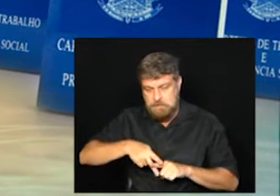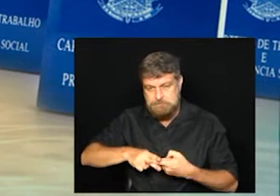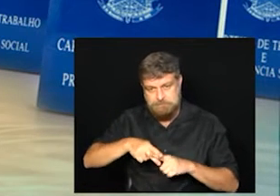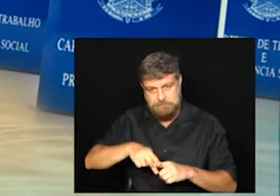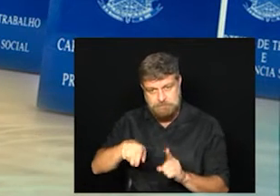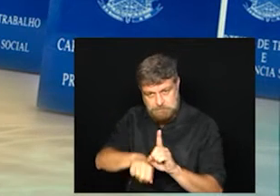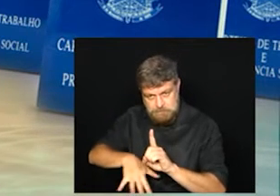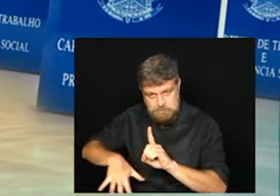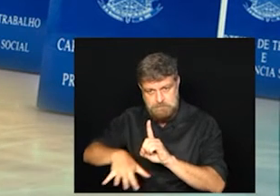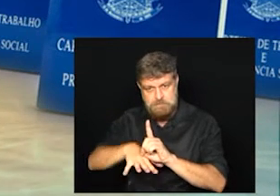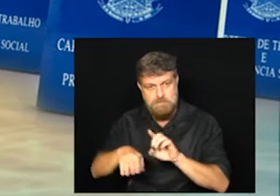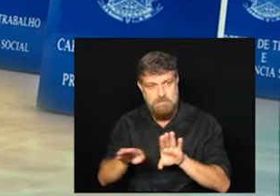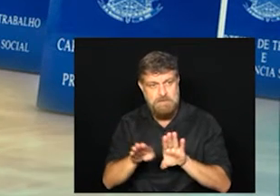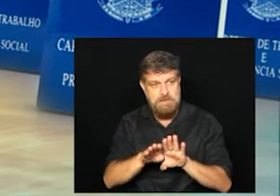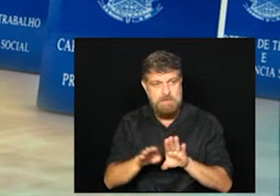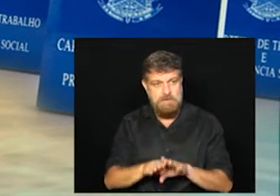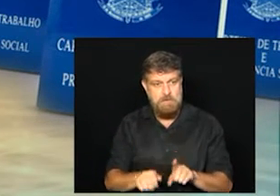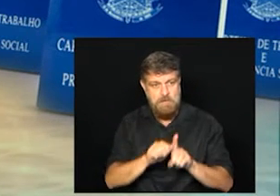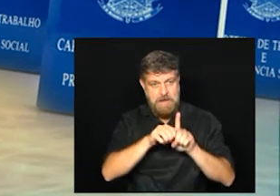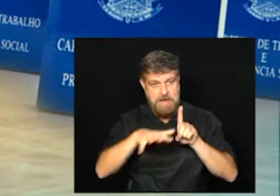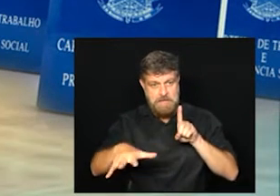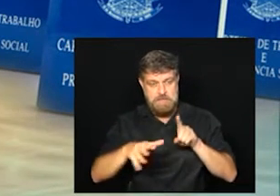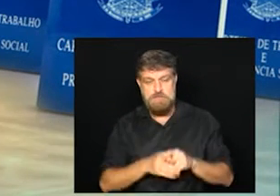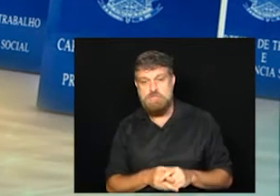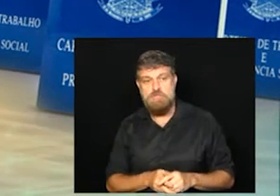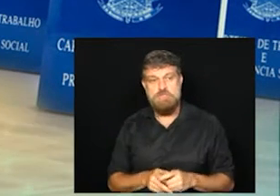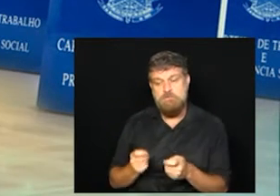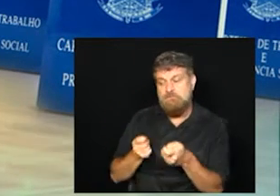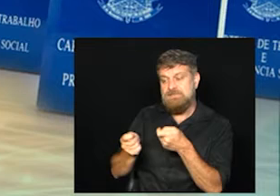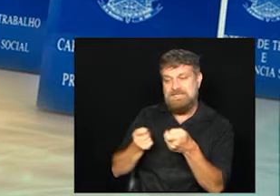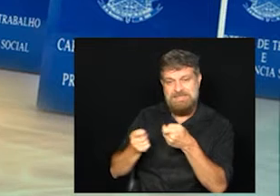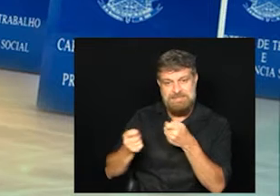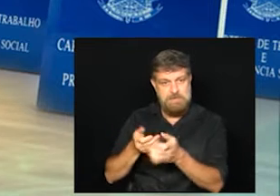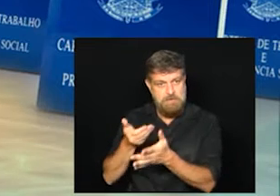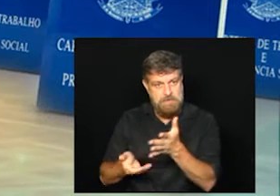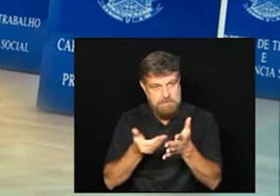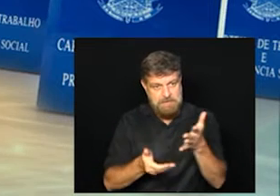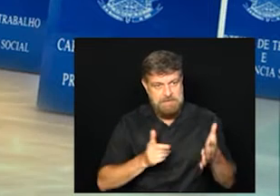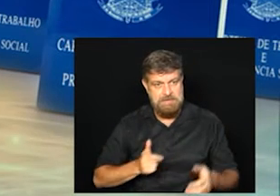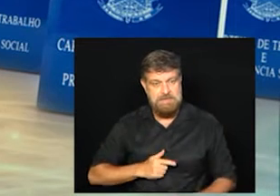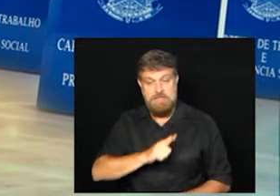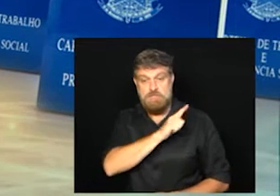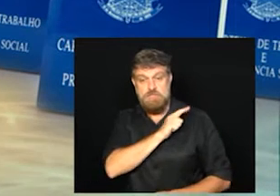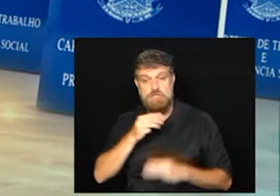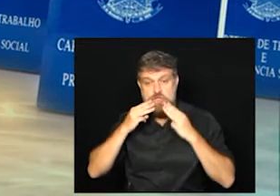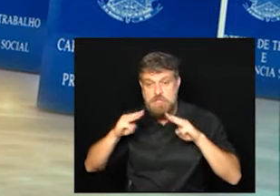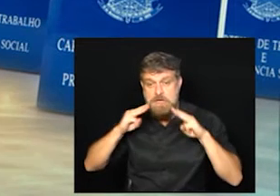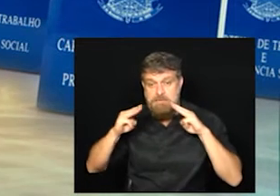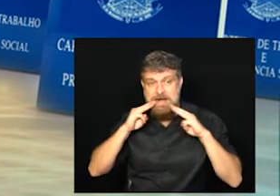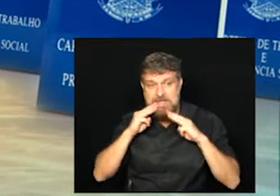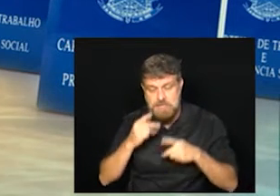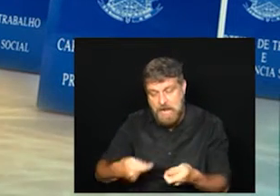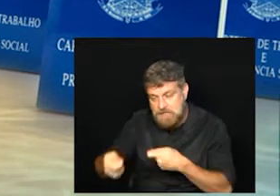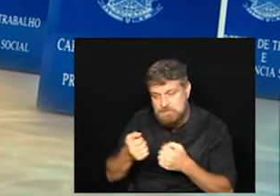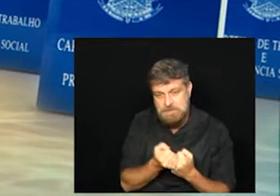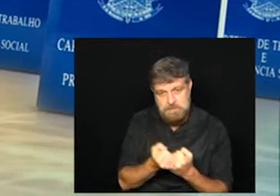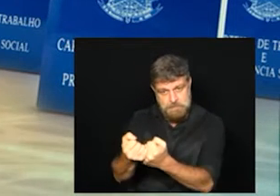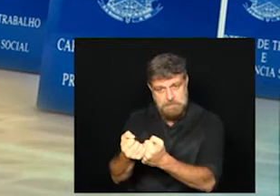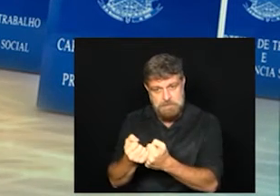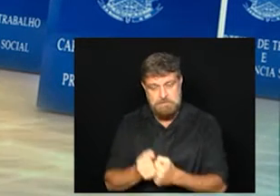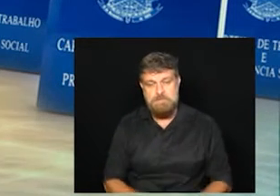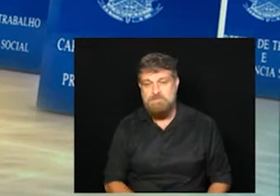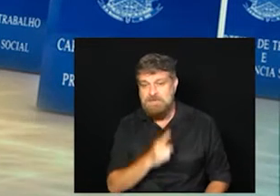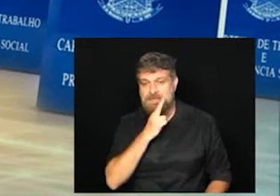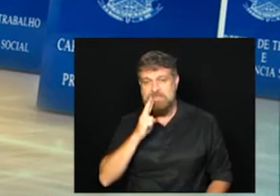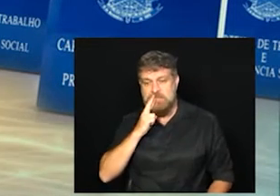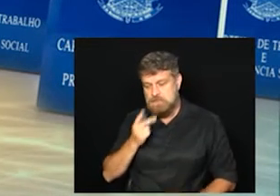civil, agente de fiscalização e perdas, gerente de marketing, auxiliar administrativo, caixa de